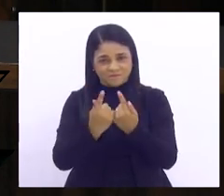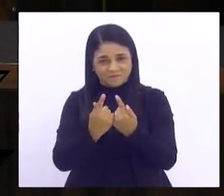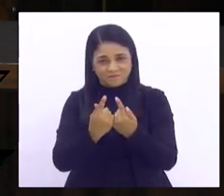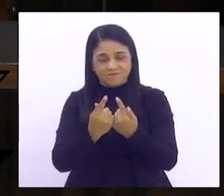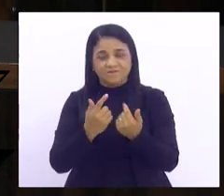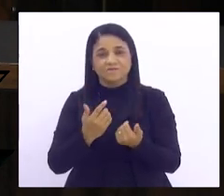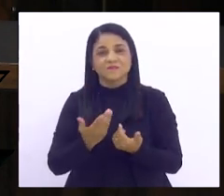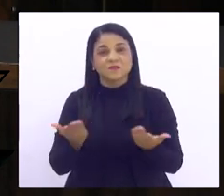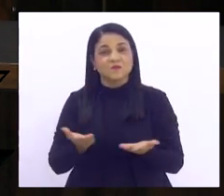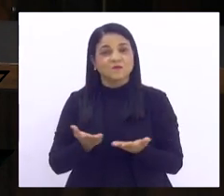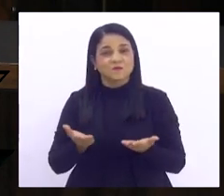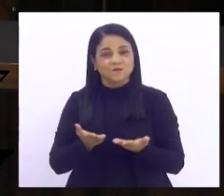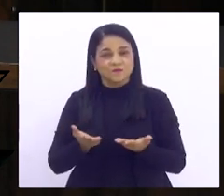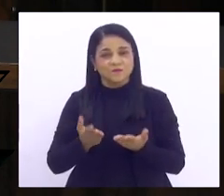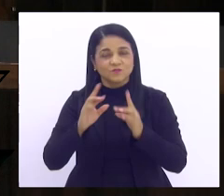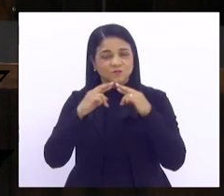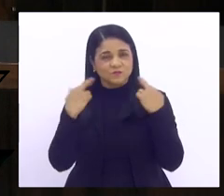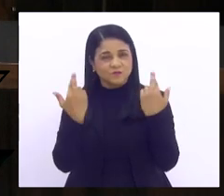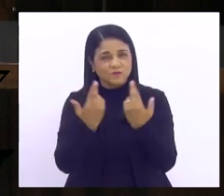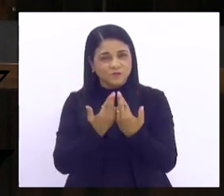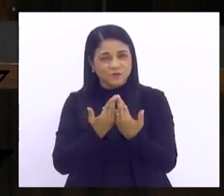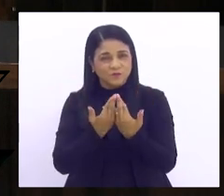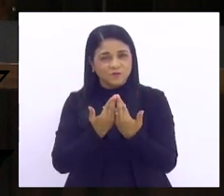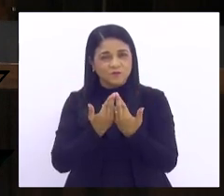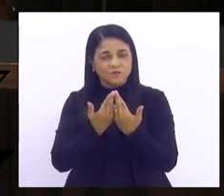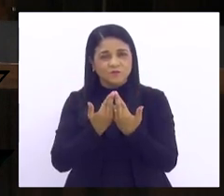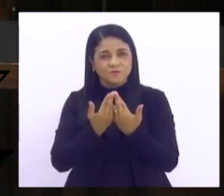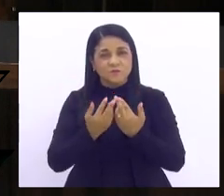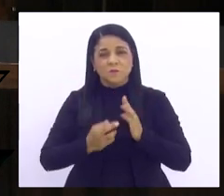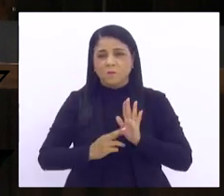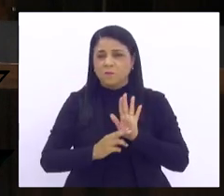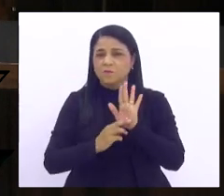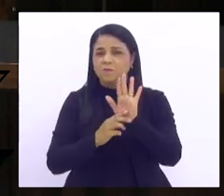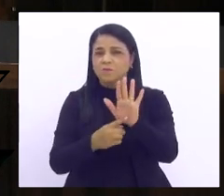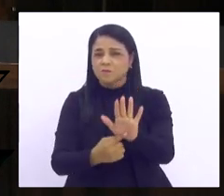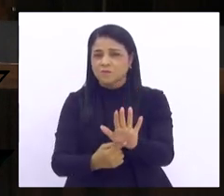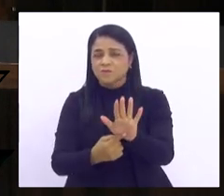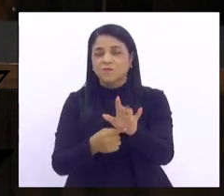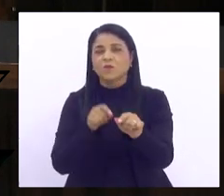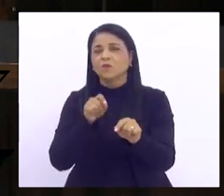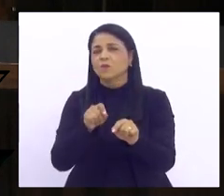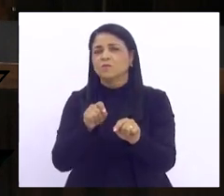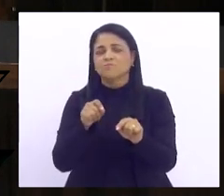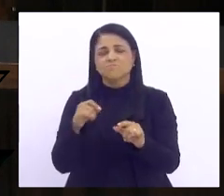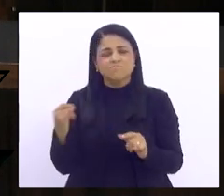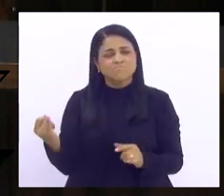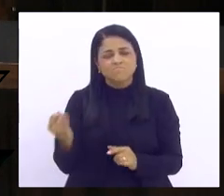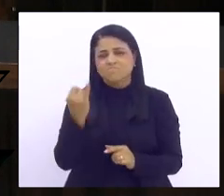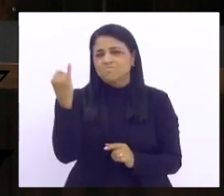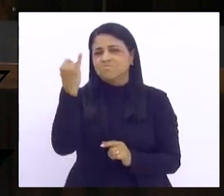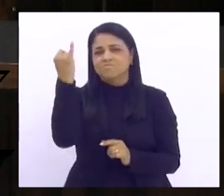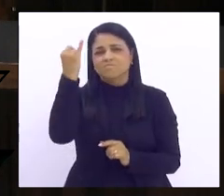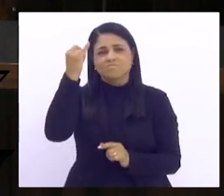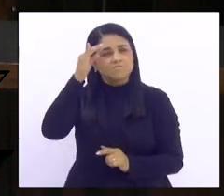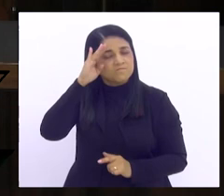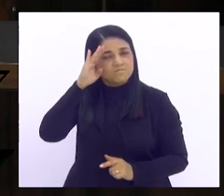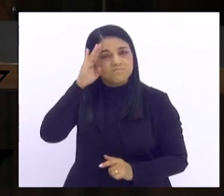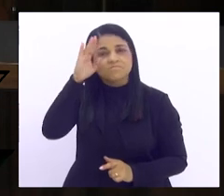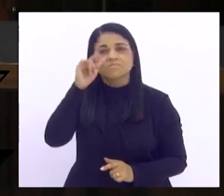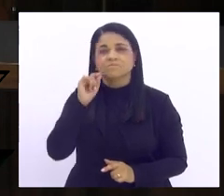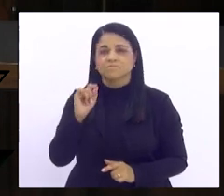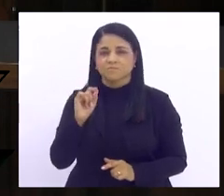Hoje estamos aqui reunidos para destacar algo que é tão precioso e